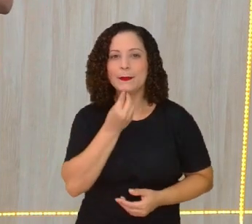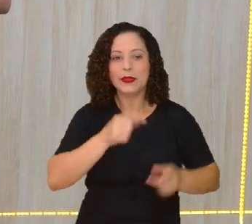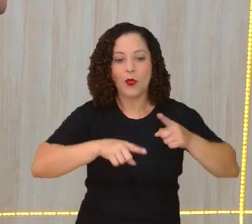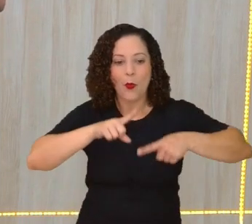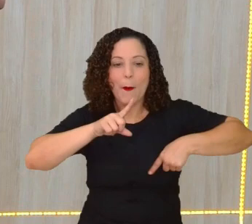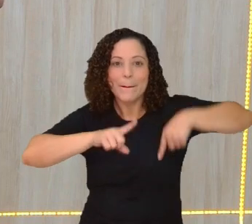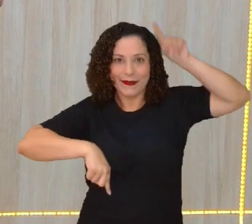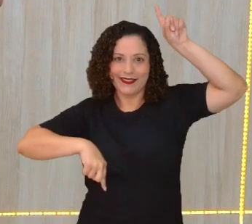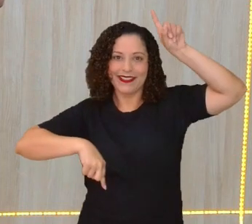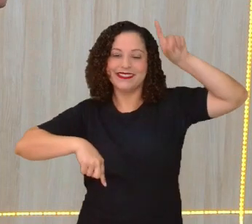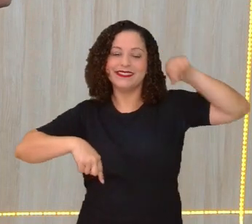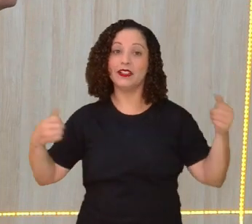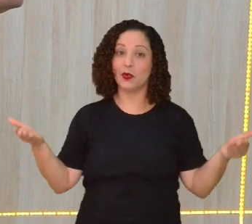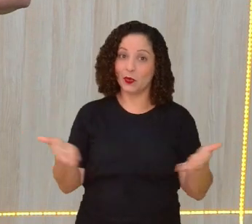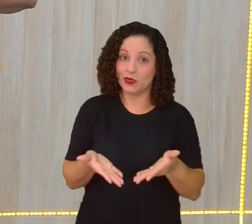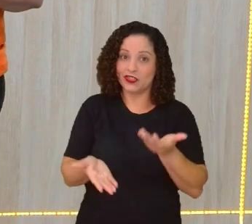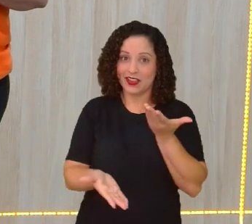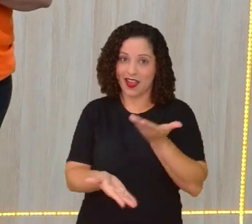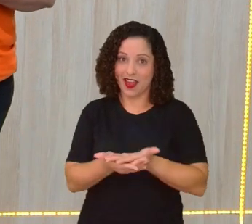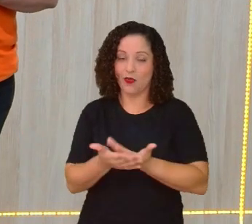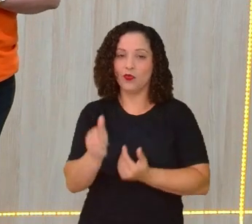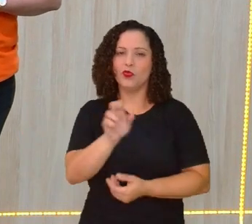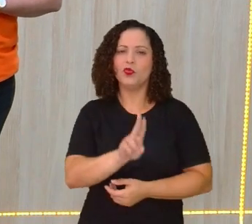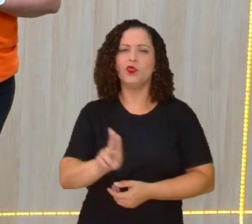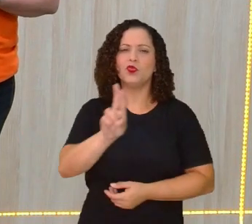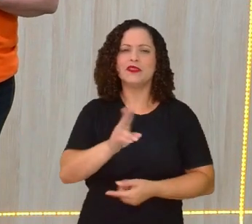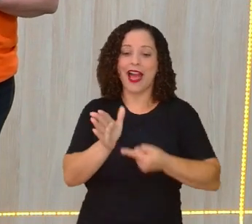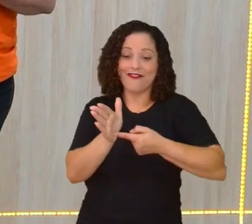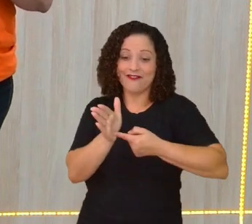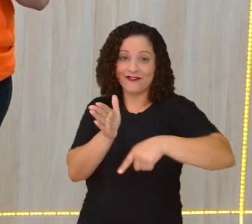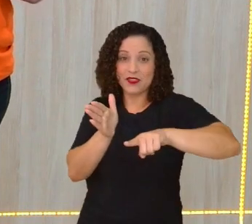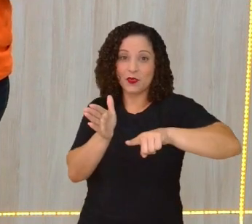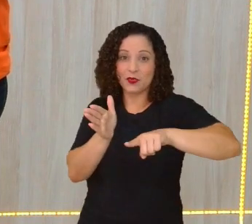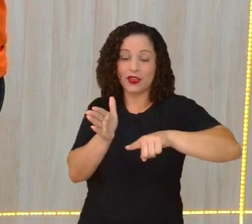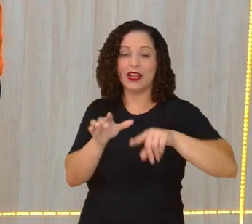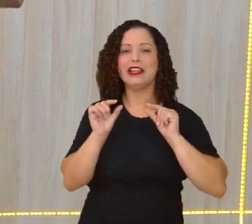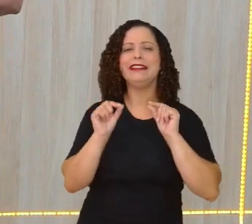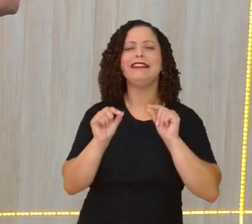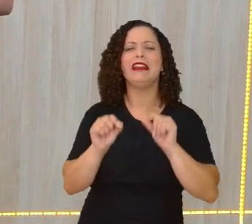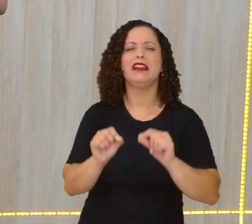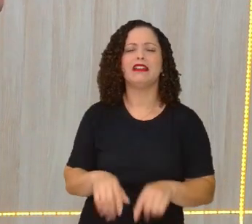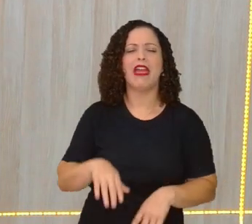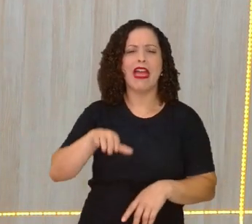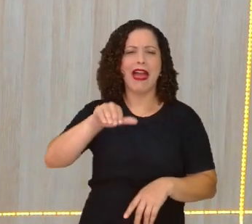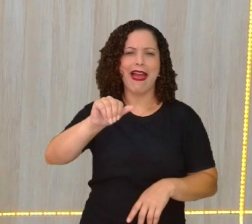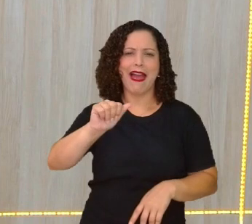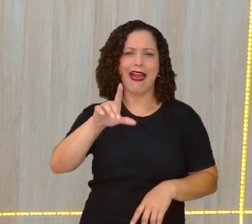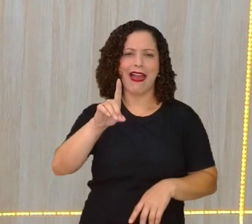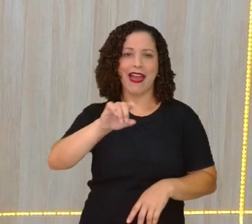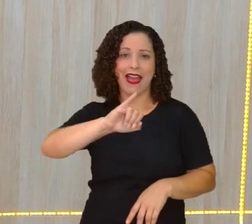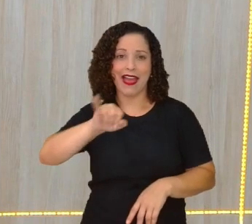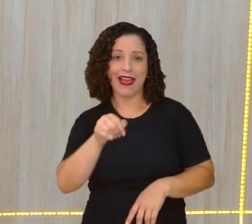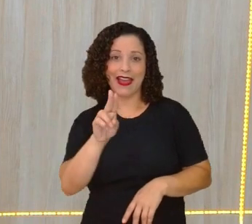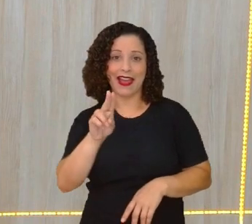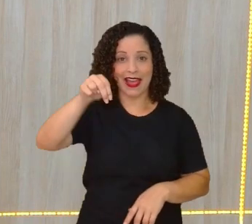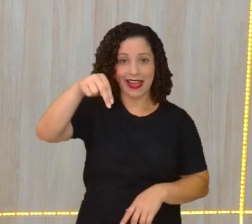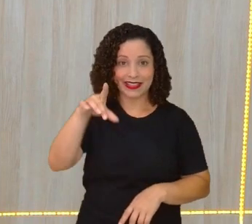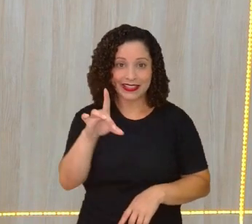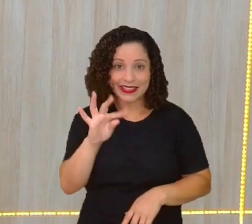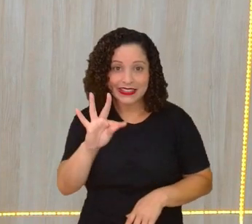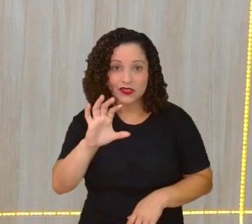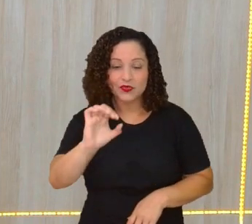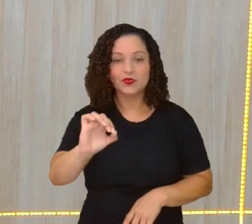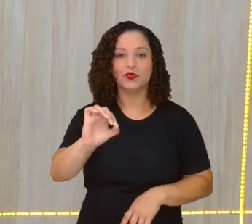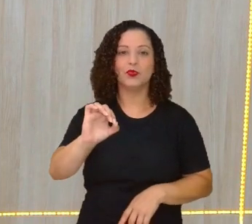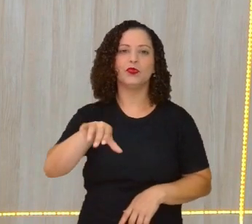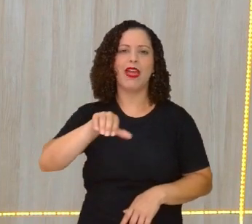A nossa aula de hoje é sobre o uso da vírgula nos adjuntos adverbiais. E aí, minha gente,